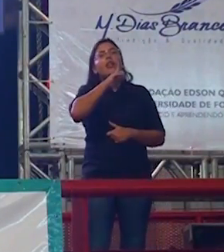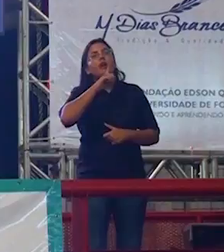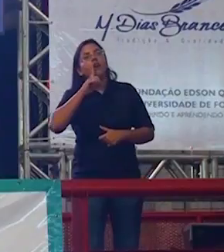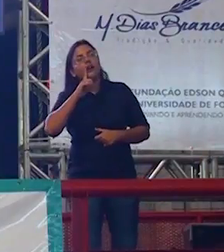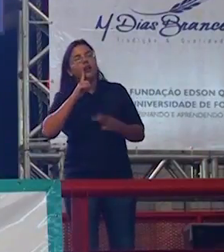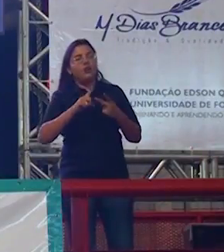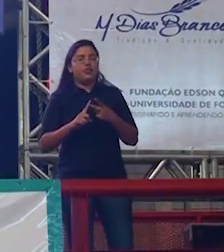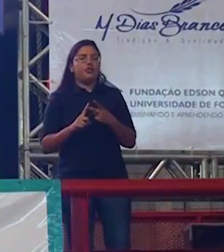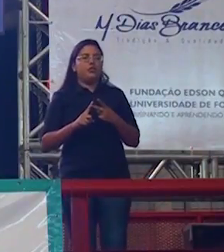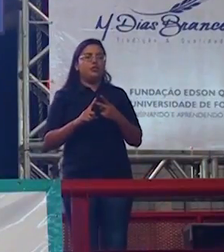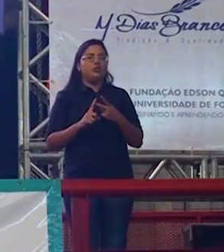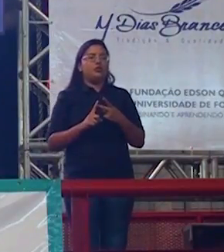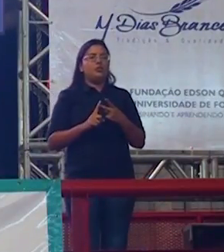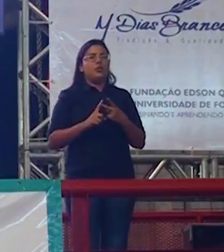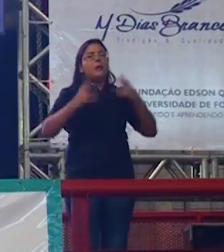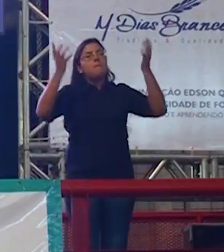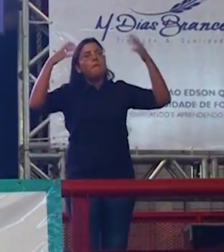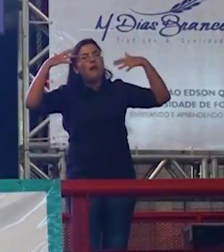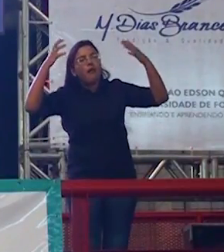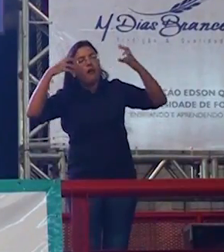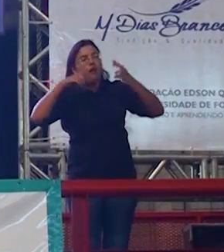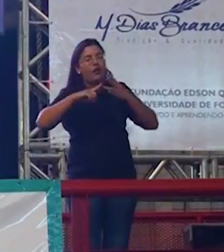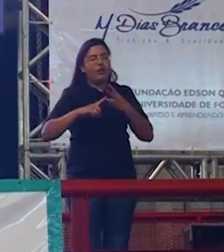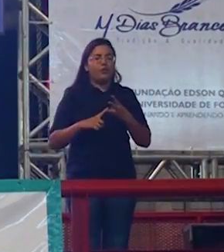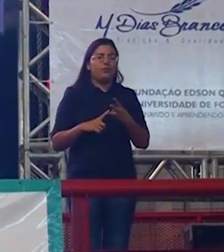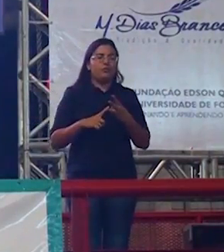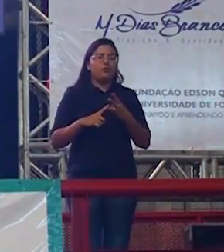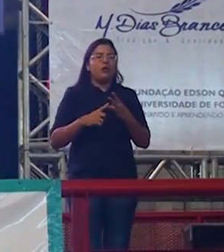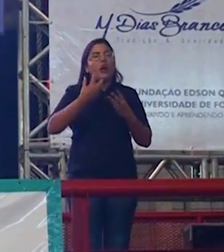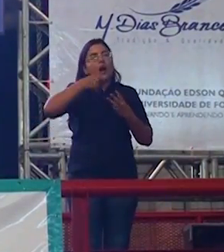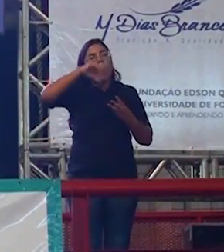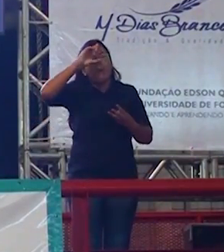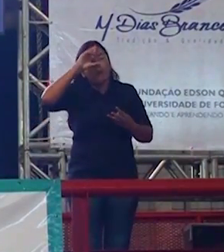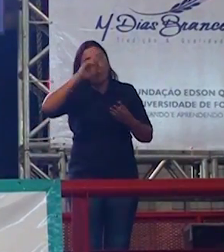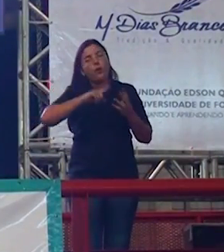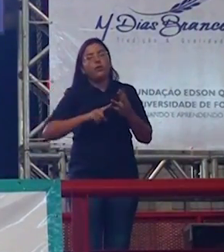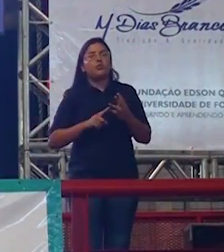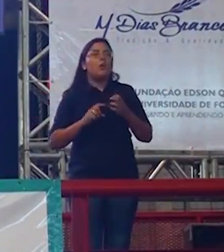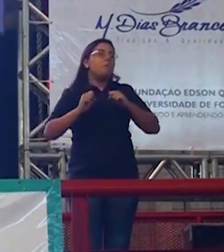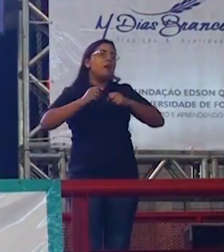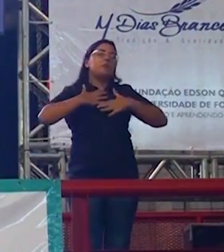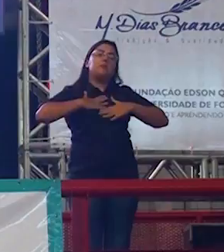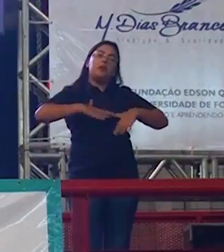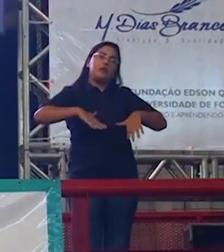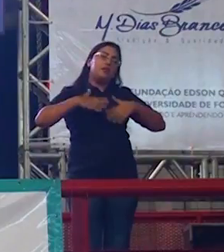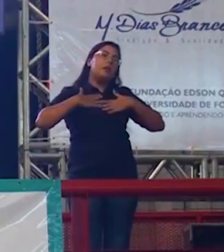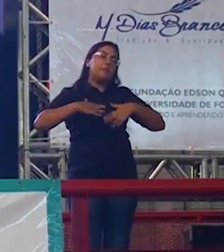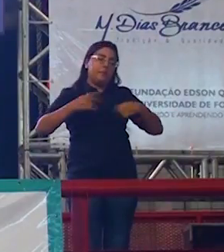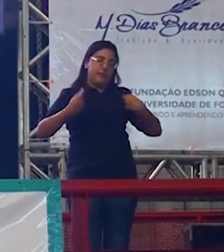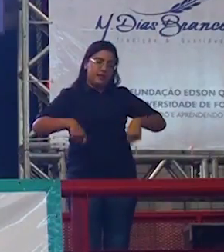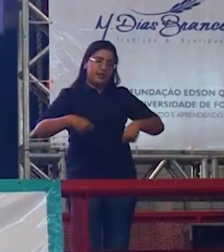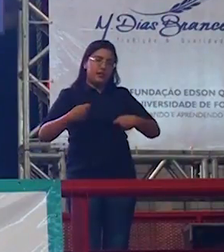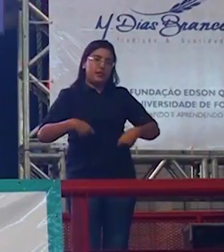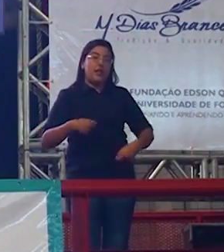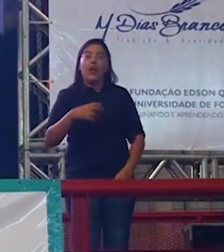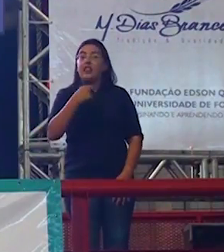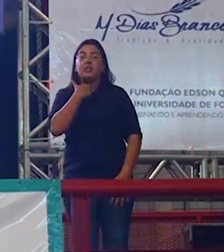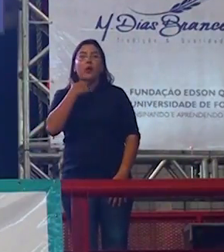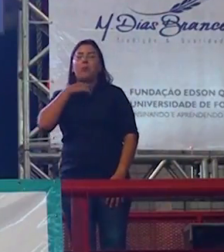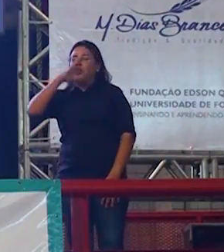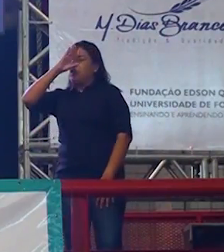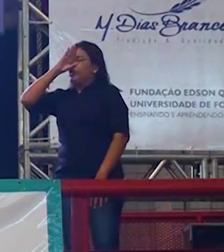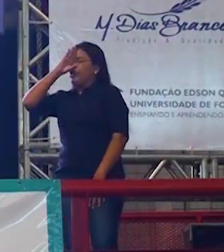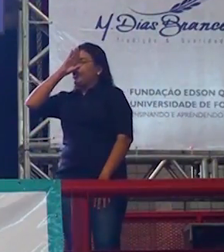lanchar, você para tomar um banho, você para o almoço. É uma pausa maior. Ninguém